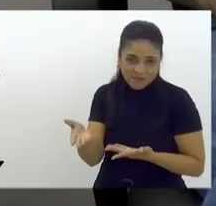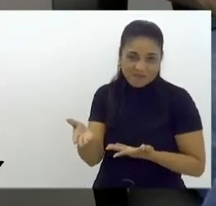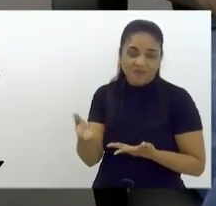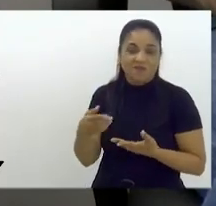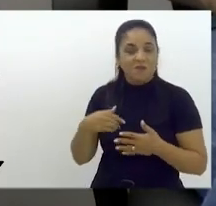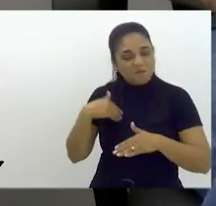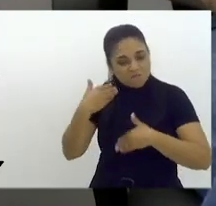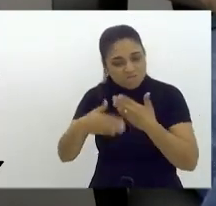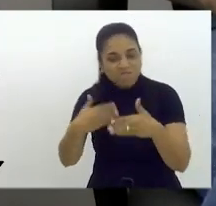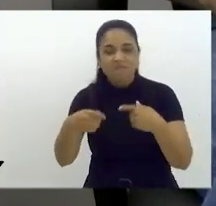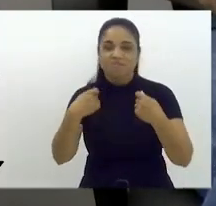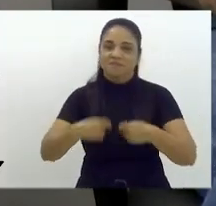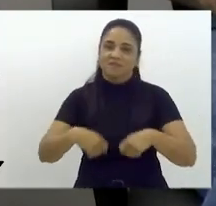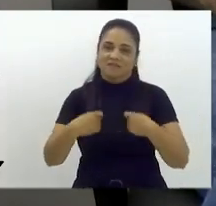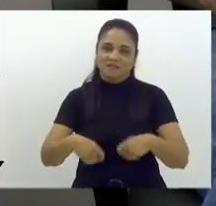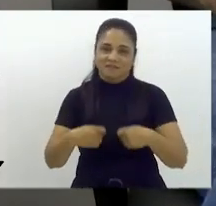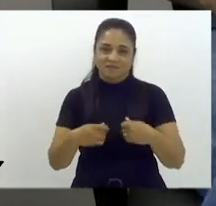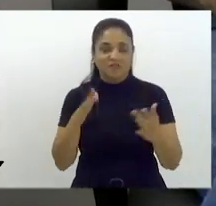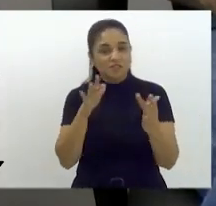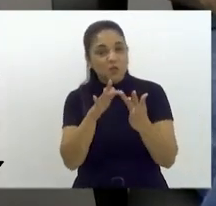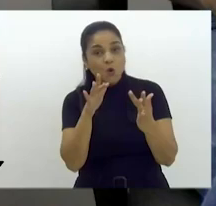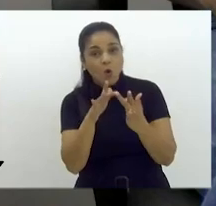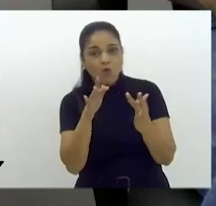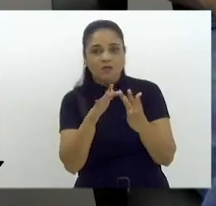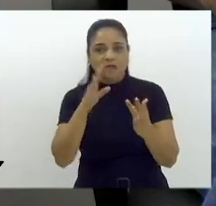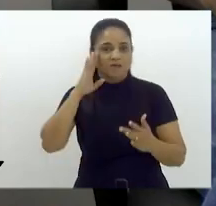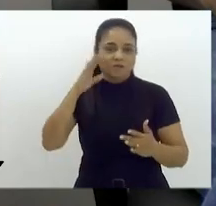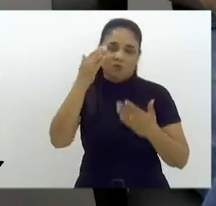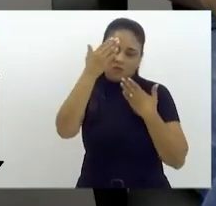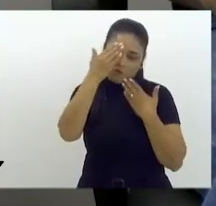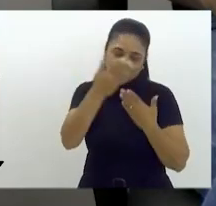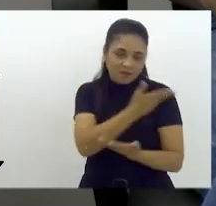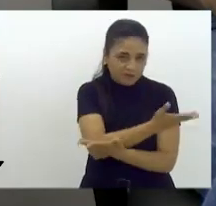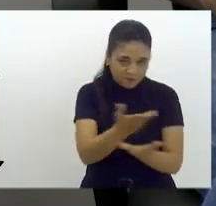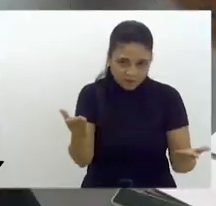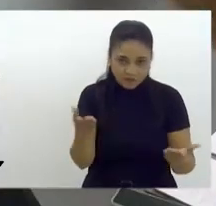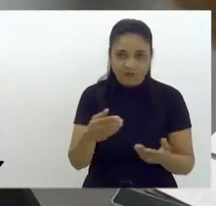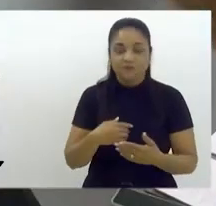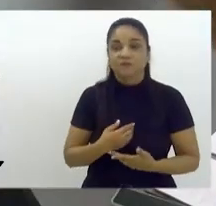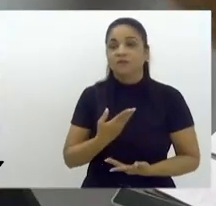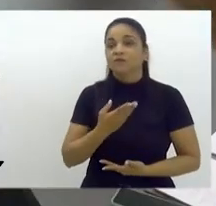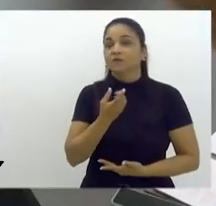nesse caminho obrigado obrigado a todos aqui